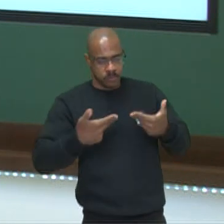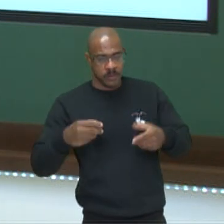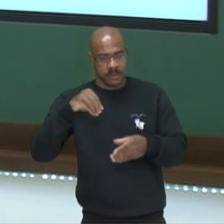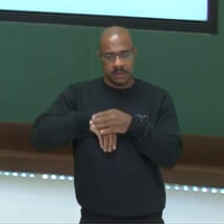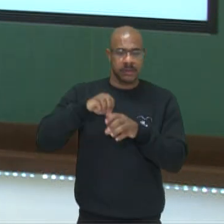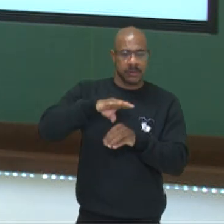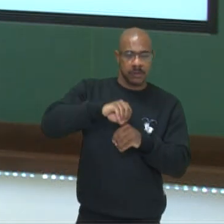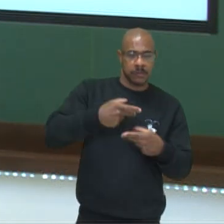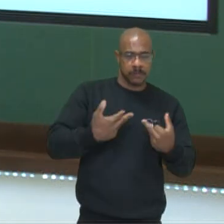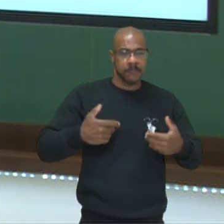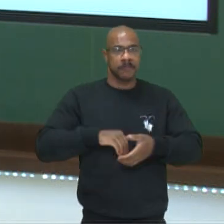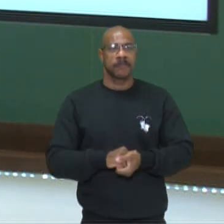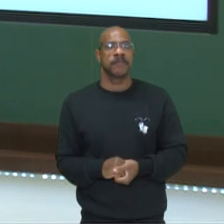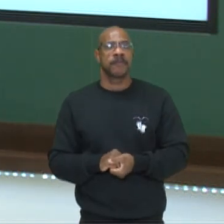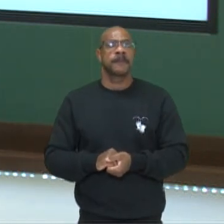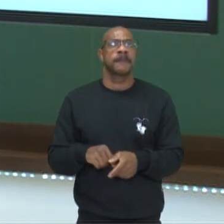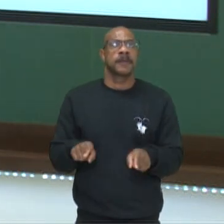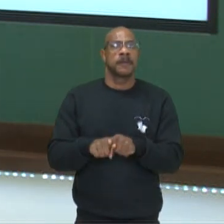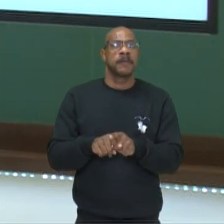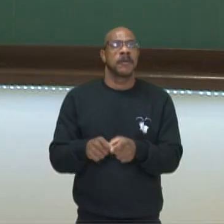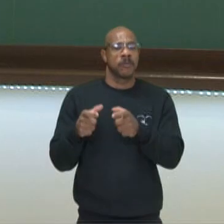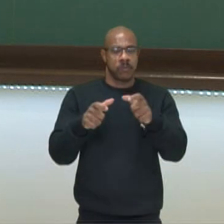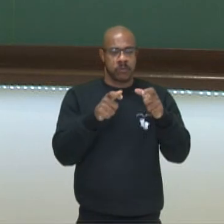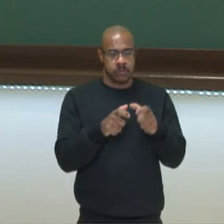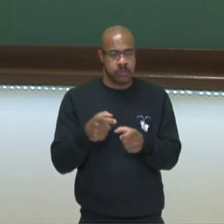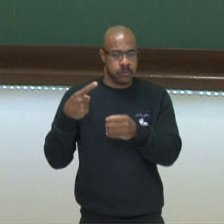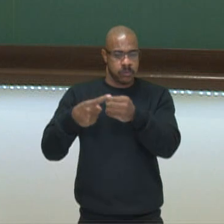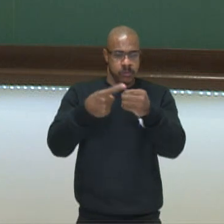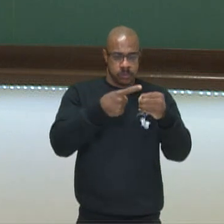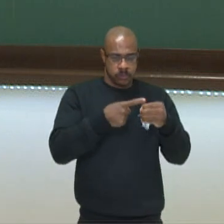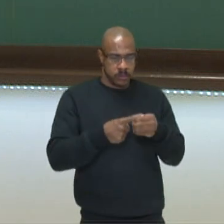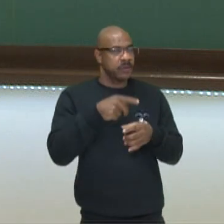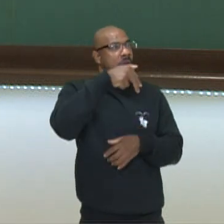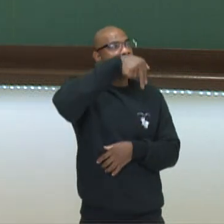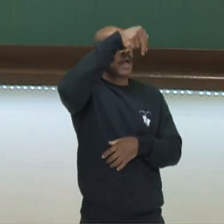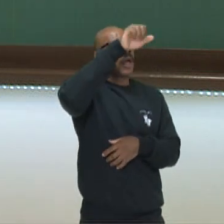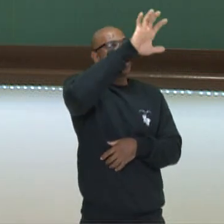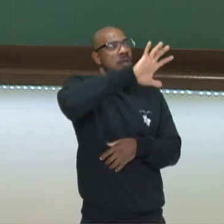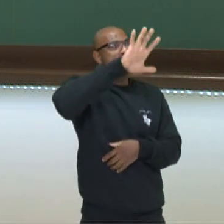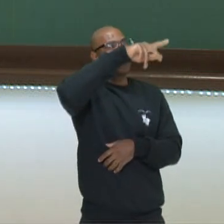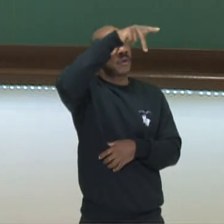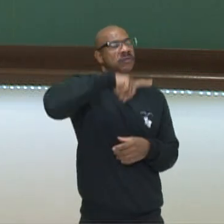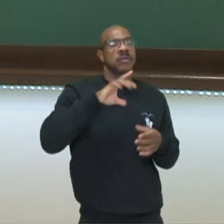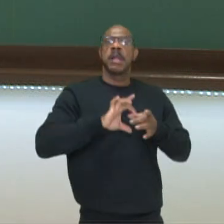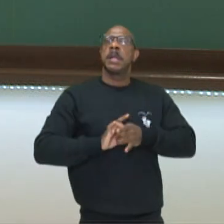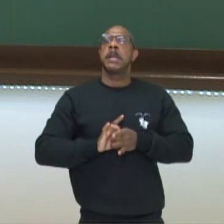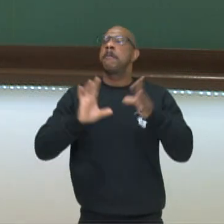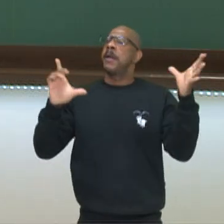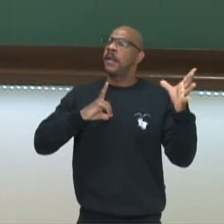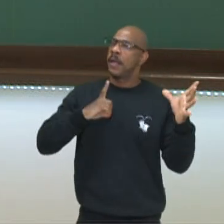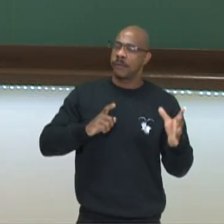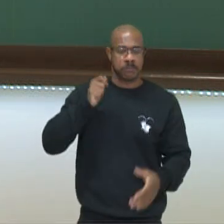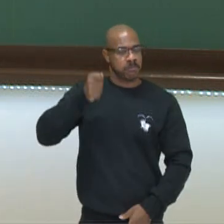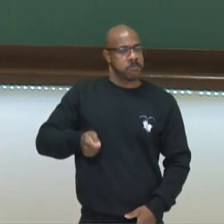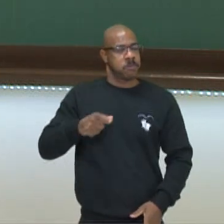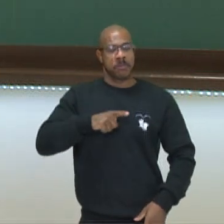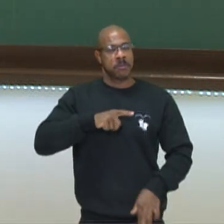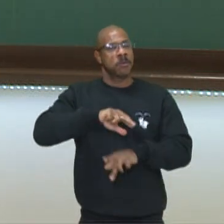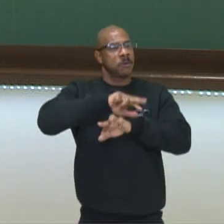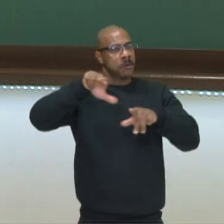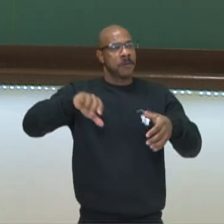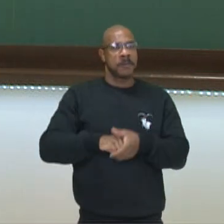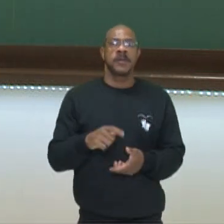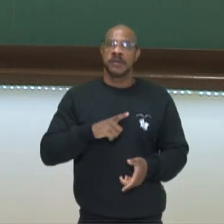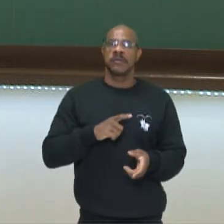educação na colônia. As colônias mais ao norte, elas possuíam uma maior liberdade, uma maior autonomia administrativa